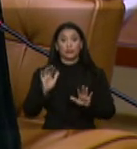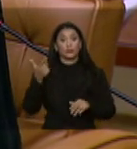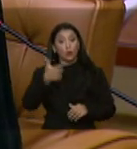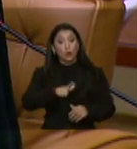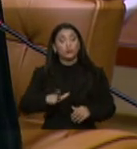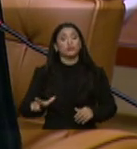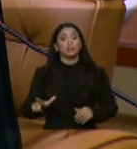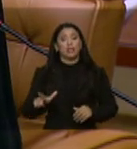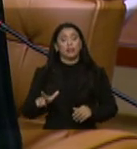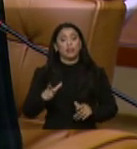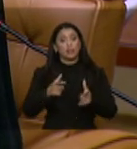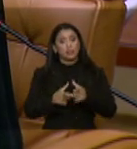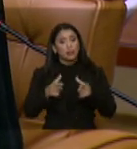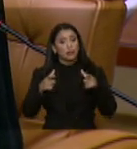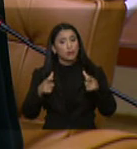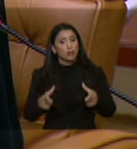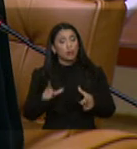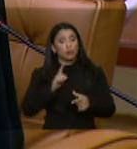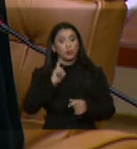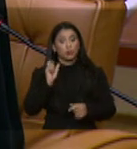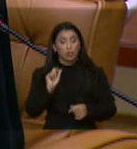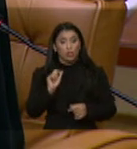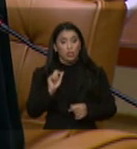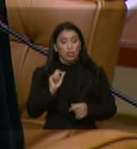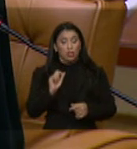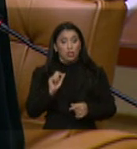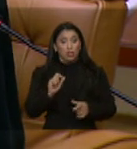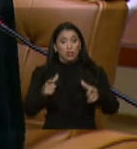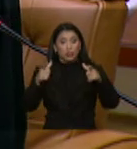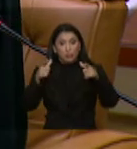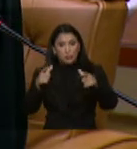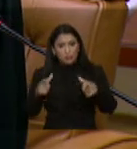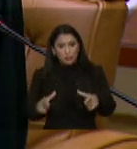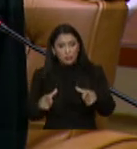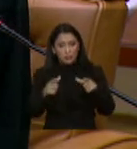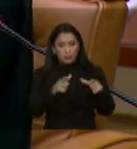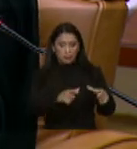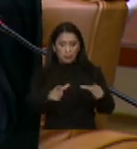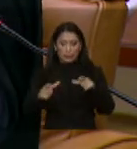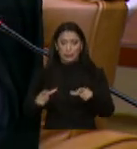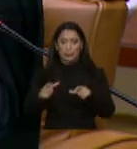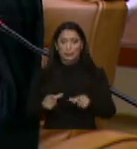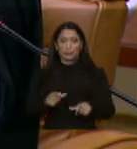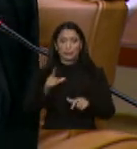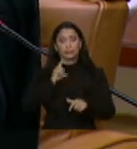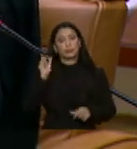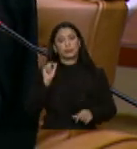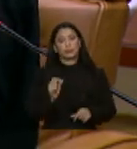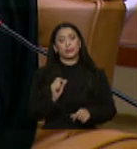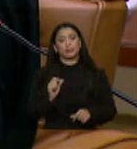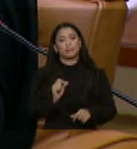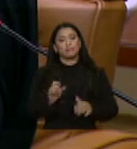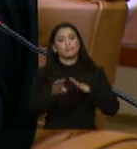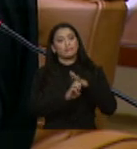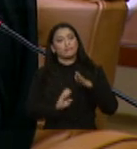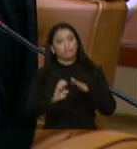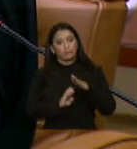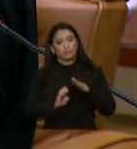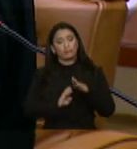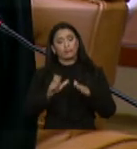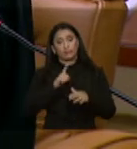a ideia mais Ampla de uma nova territorialidade desde que as empresas ofereçam serviço ao público